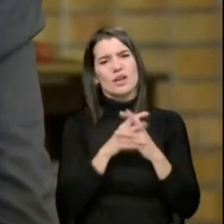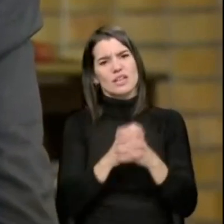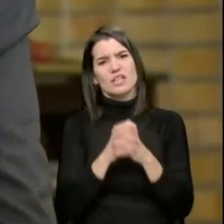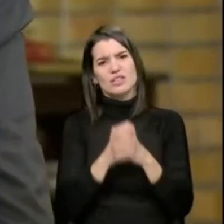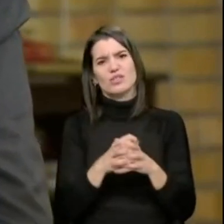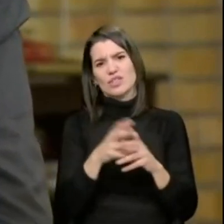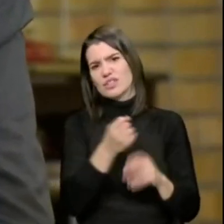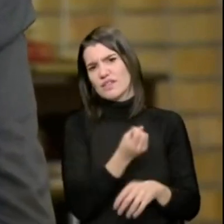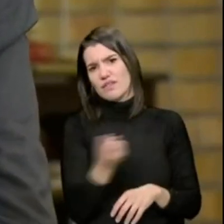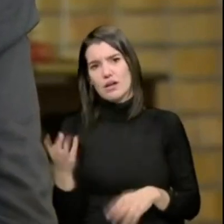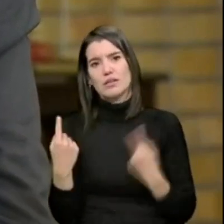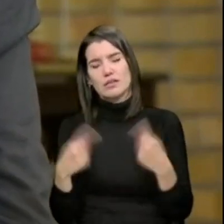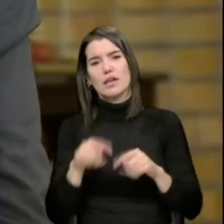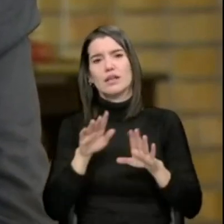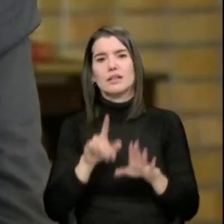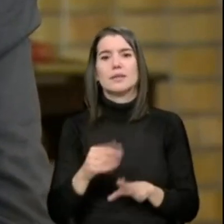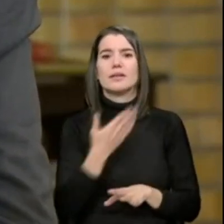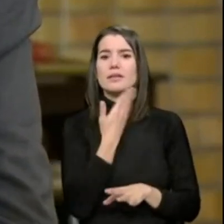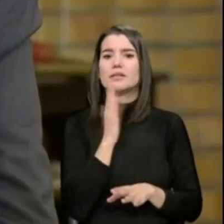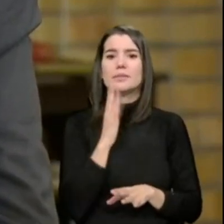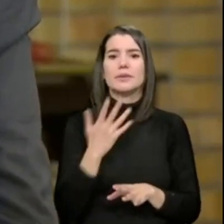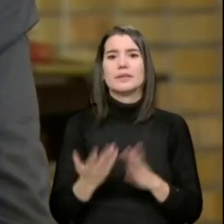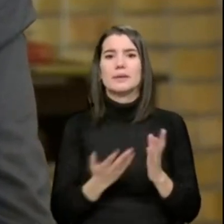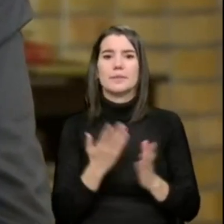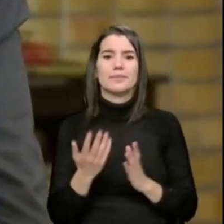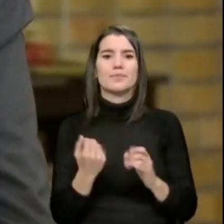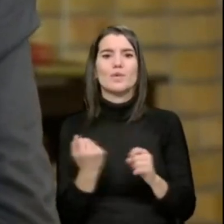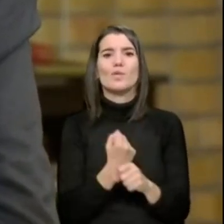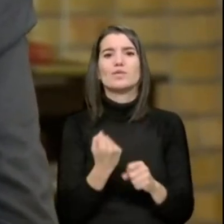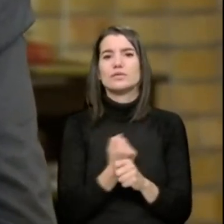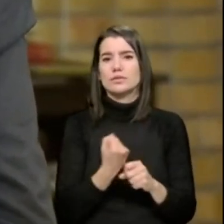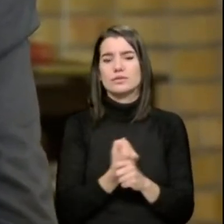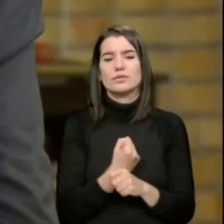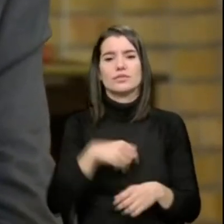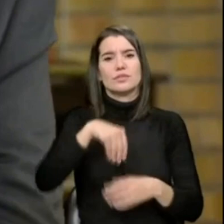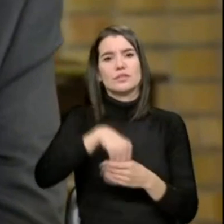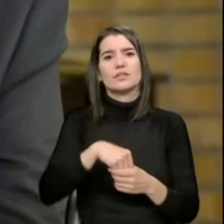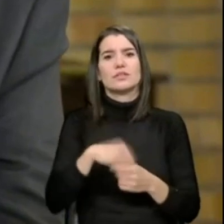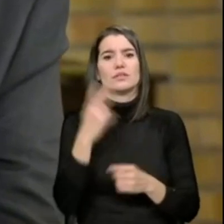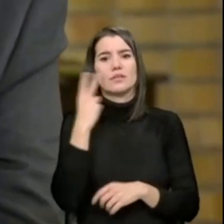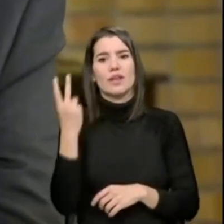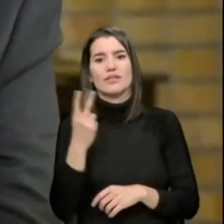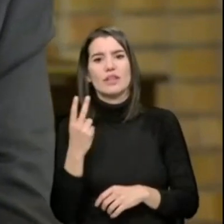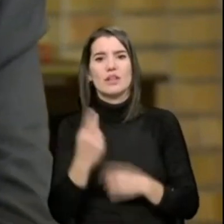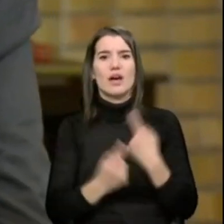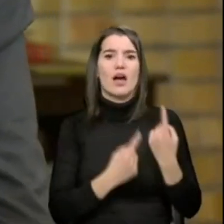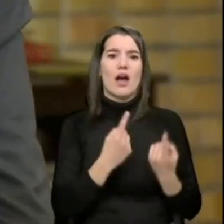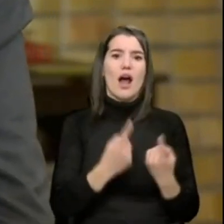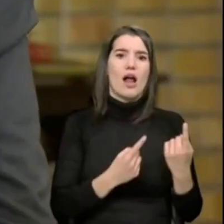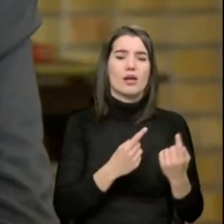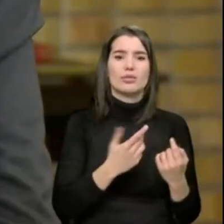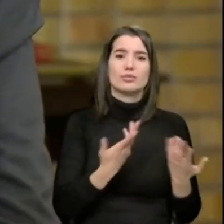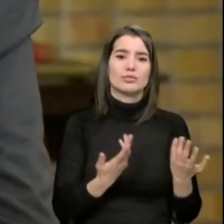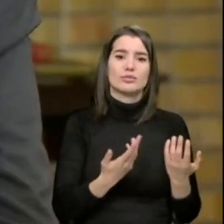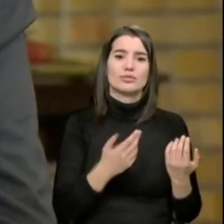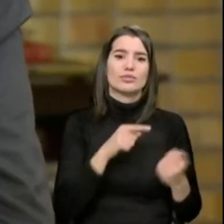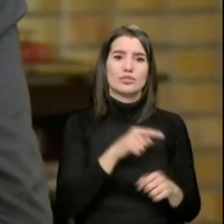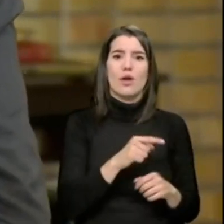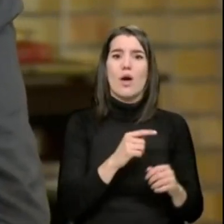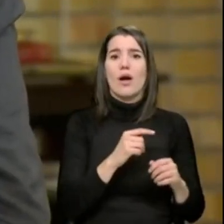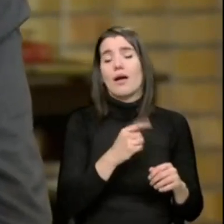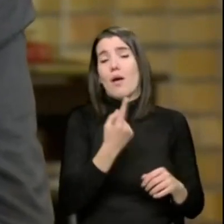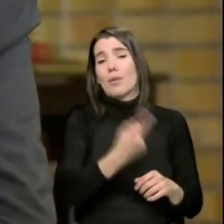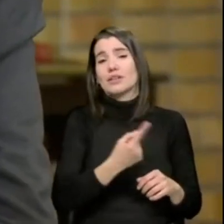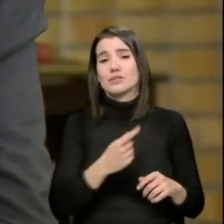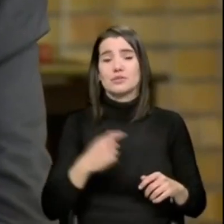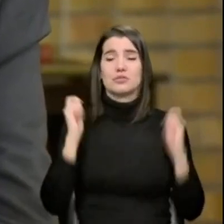também depende um bocadinho, digamos, das funções dentro da vida. Os leigos têm umas obrigações, os clérigos têm outras, os